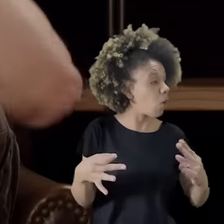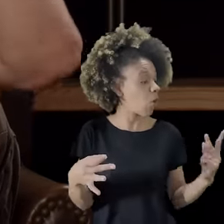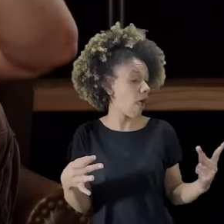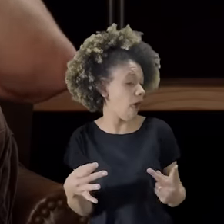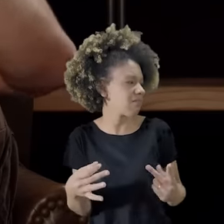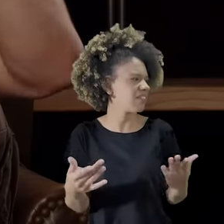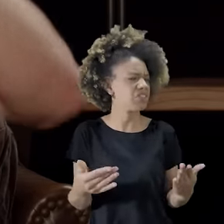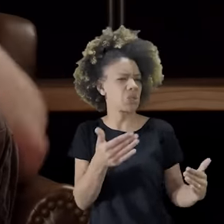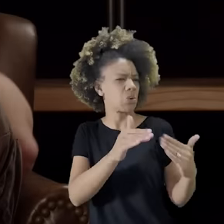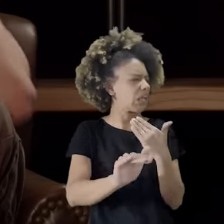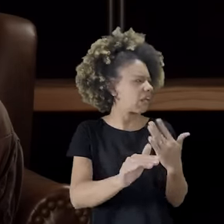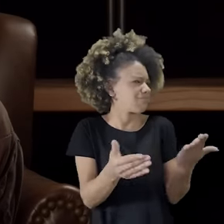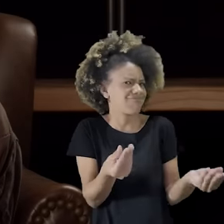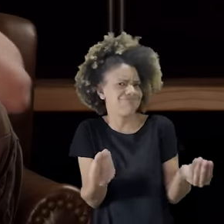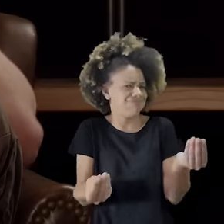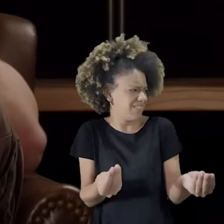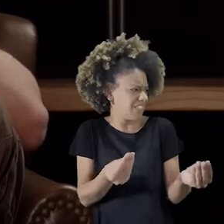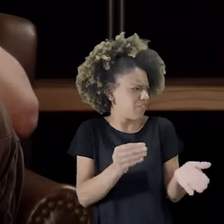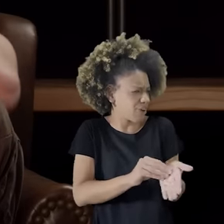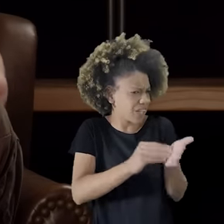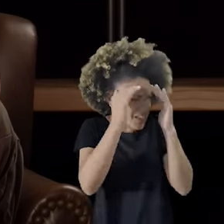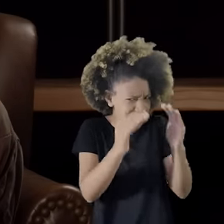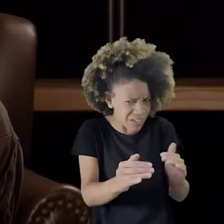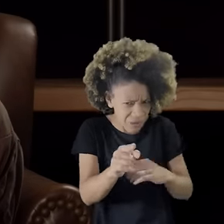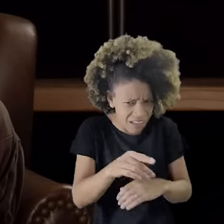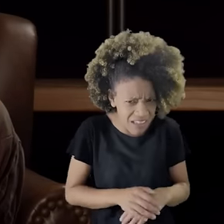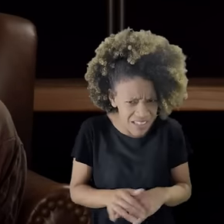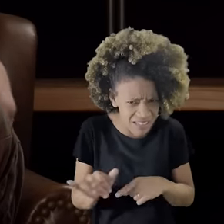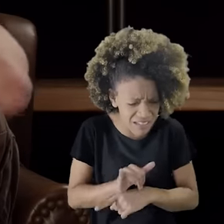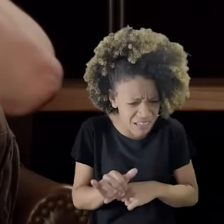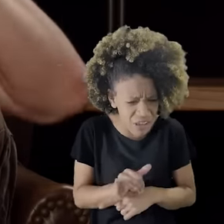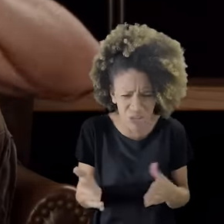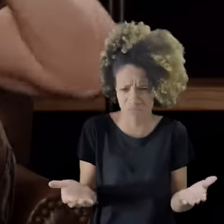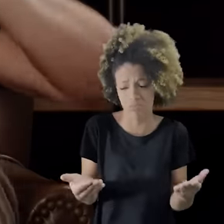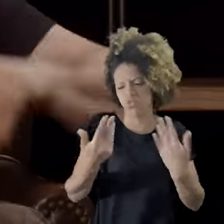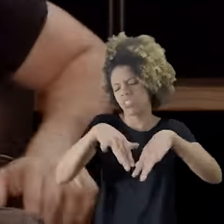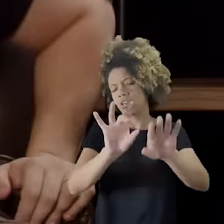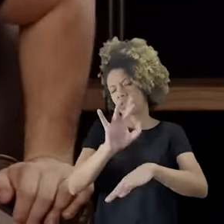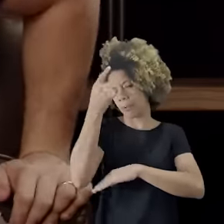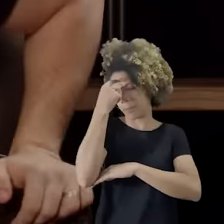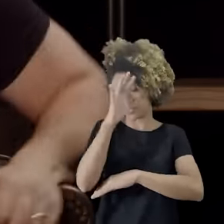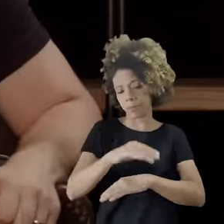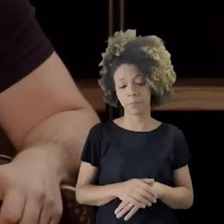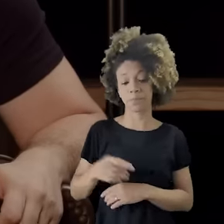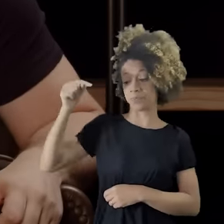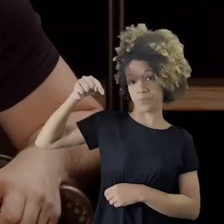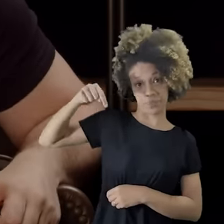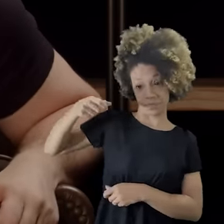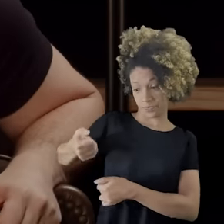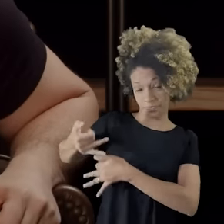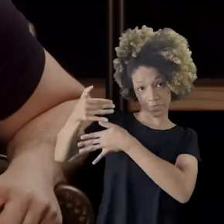não tolerar a do outro ponto de você agredir desrespeitar será que esse é o caminho Será que é só sei lá pra gente pensar aqui